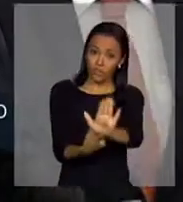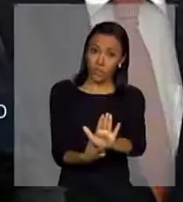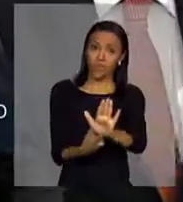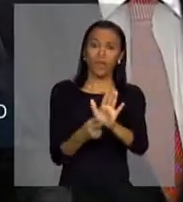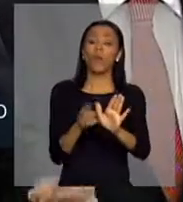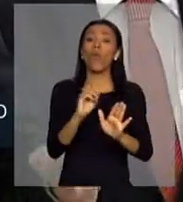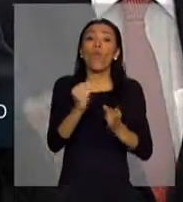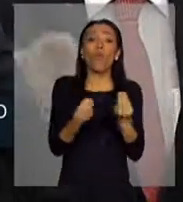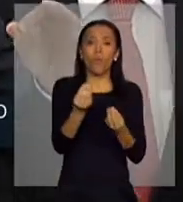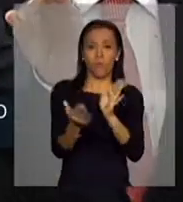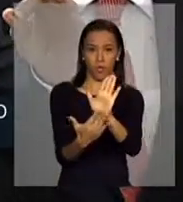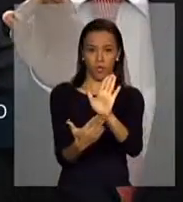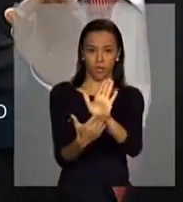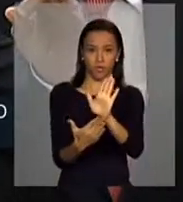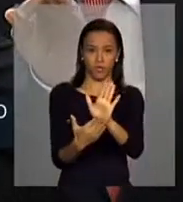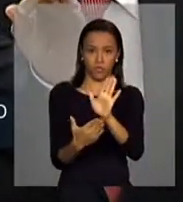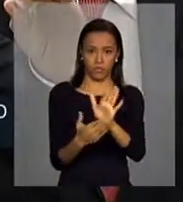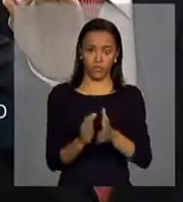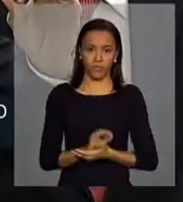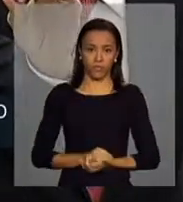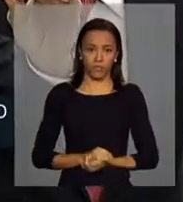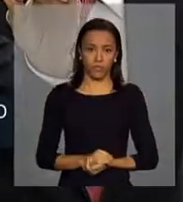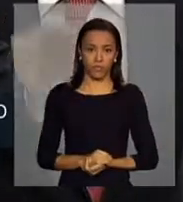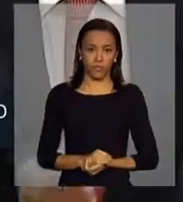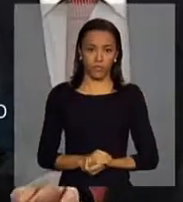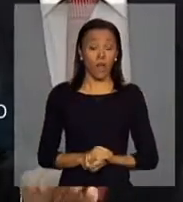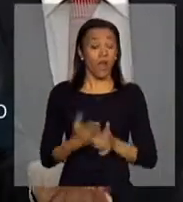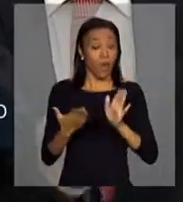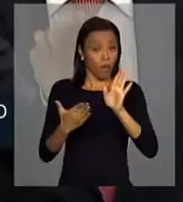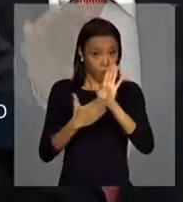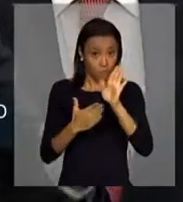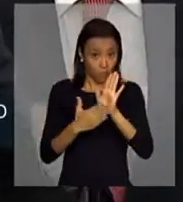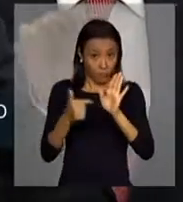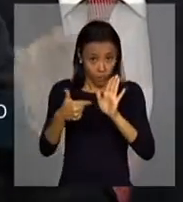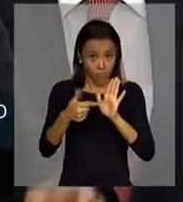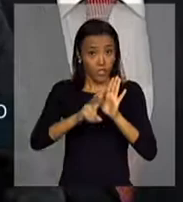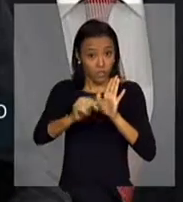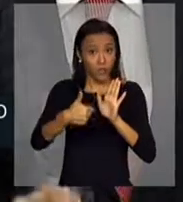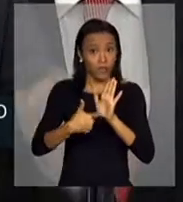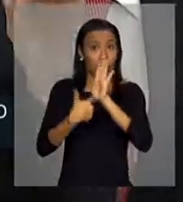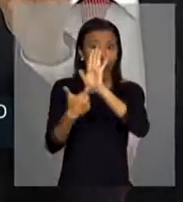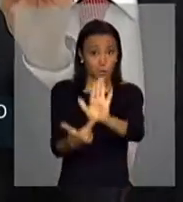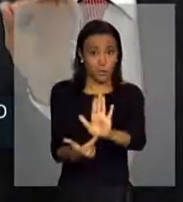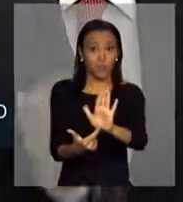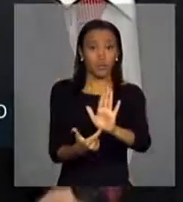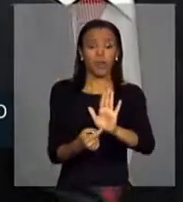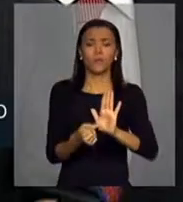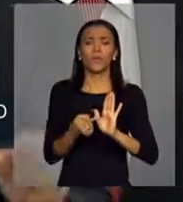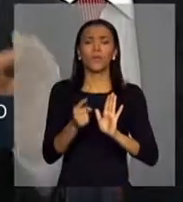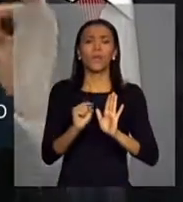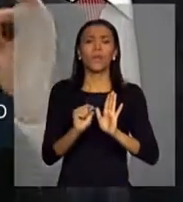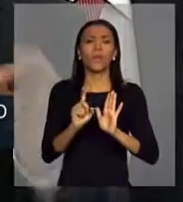a proposta. É 40%. A proposta que será apresentada